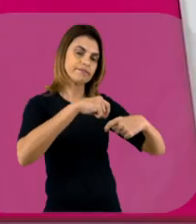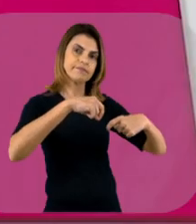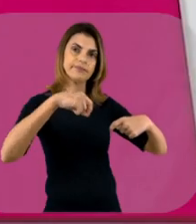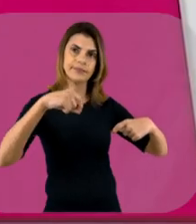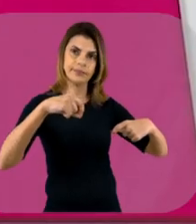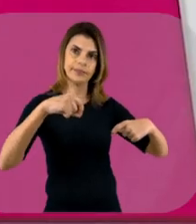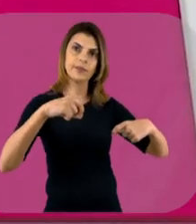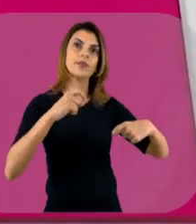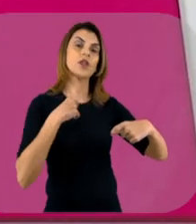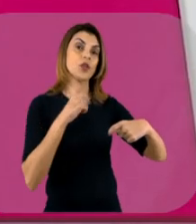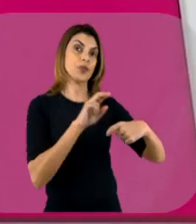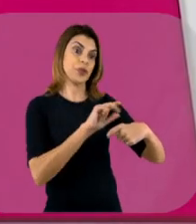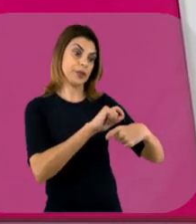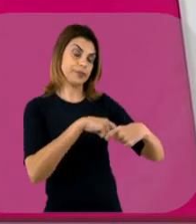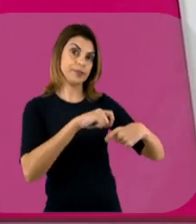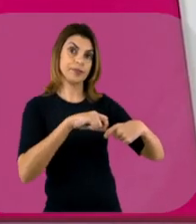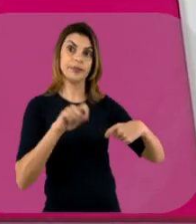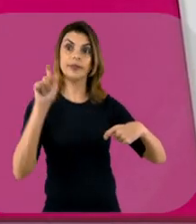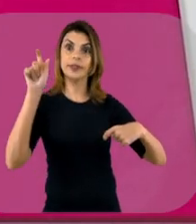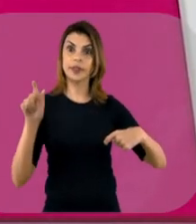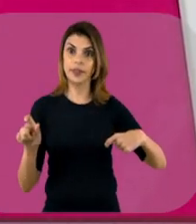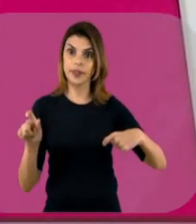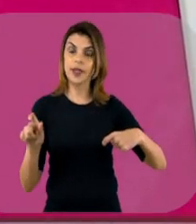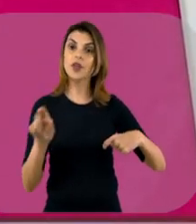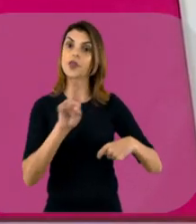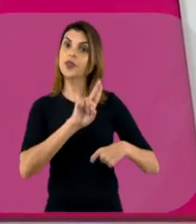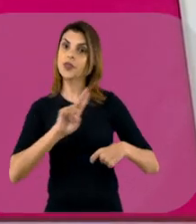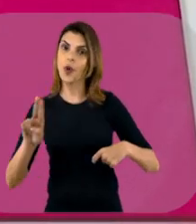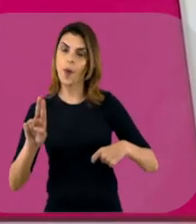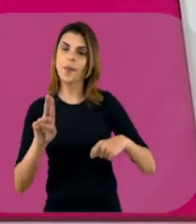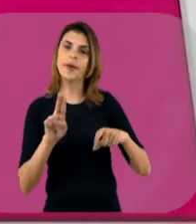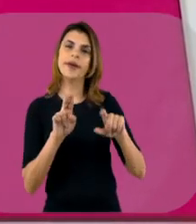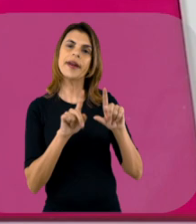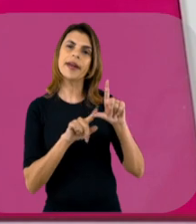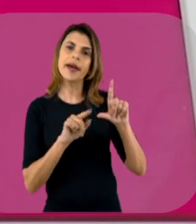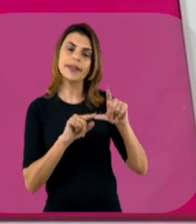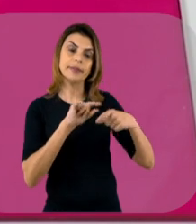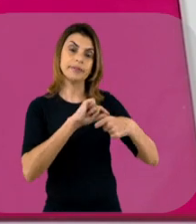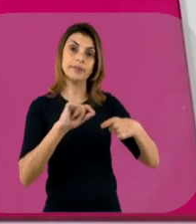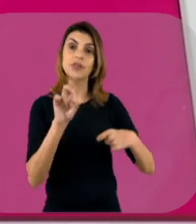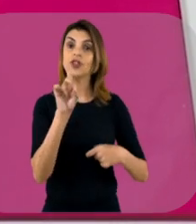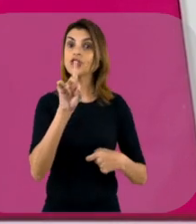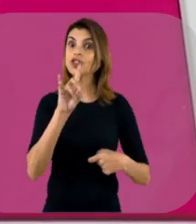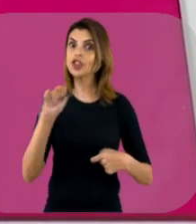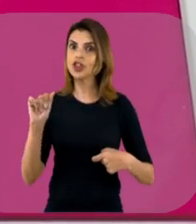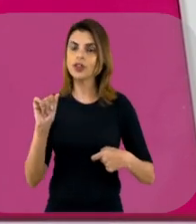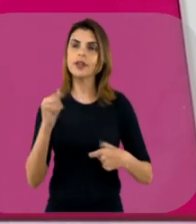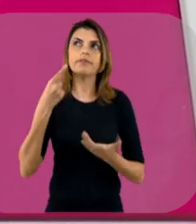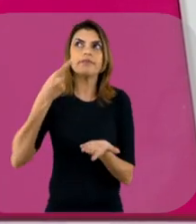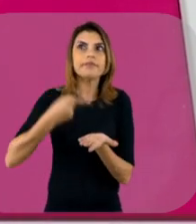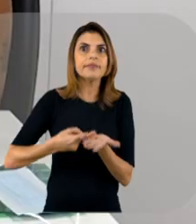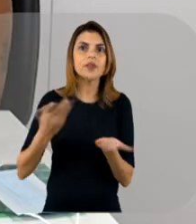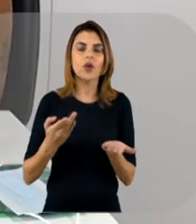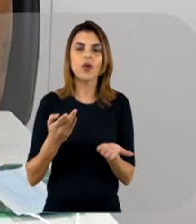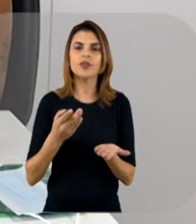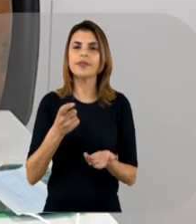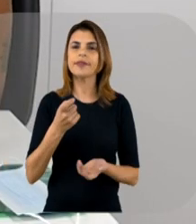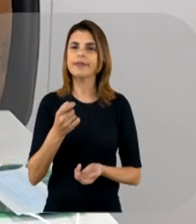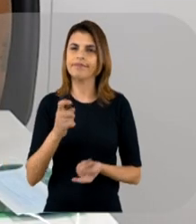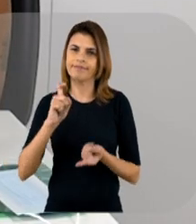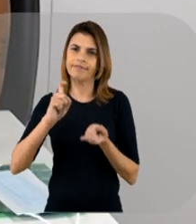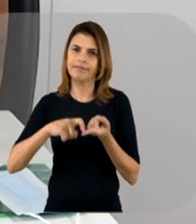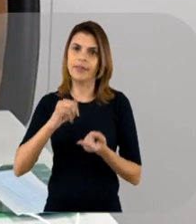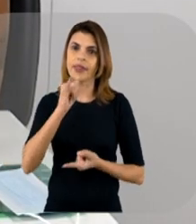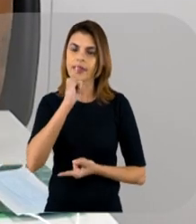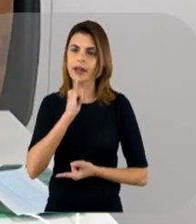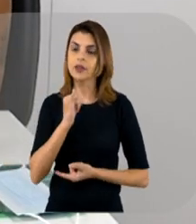indelével coloquei também as iniciais do meu participante mas a data da execução do teste Bom dia